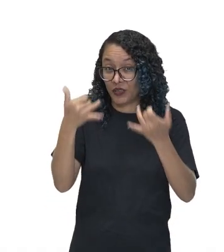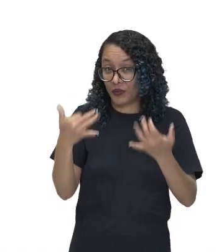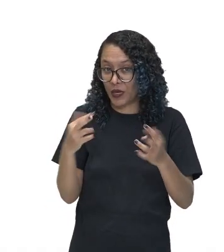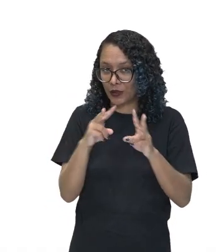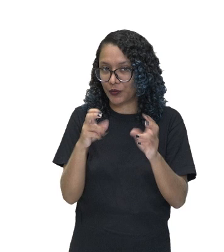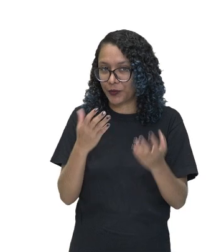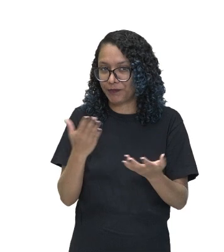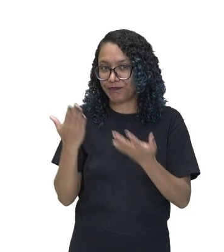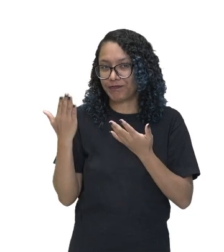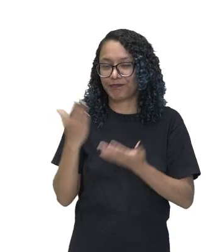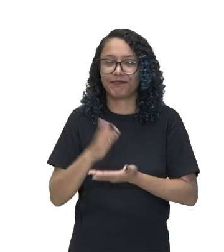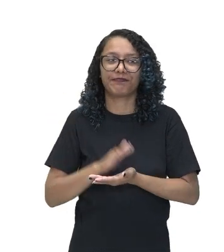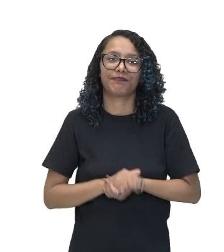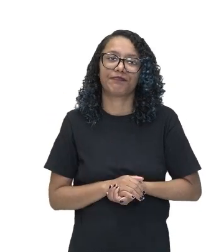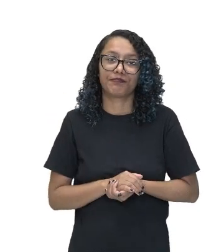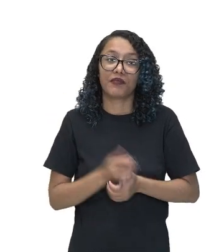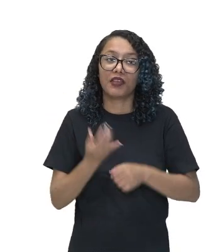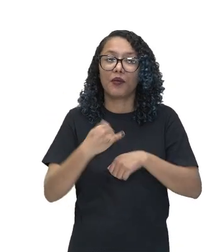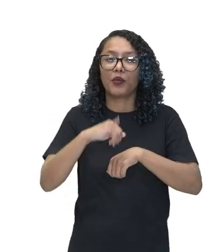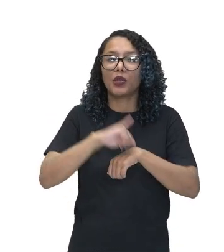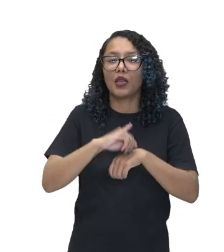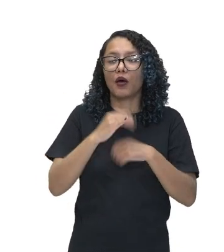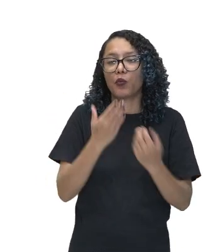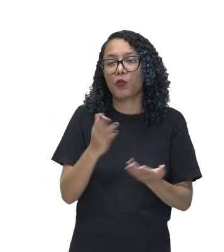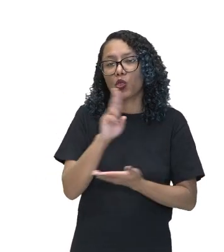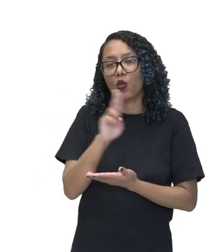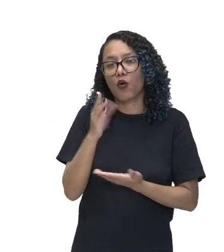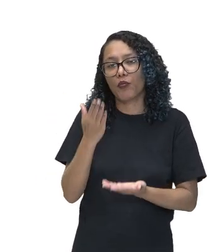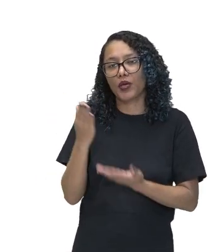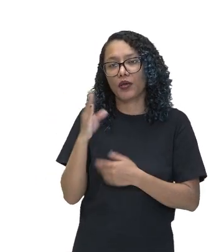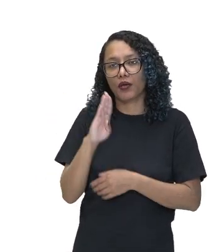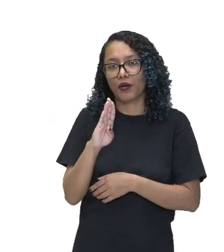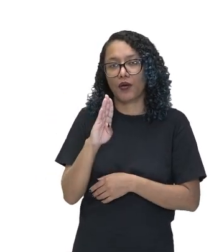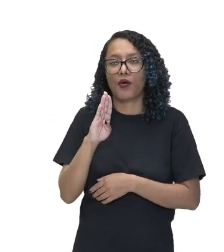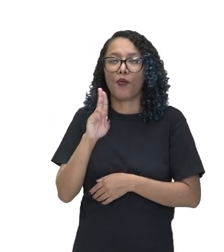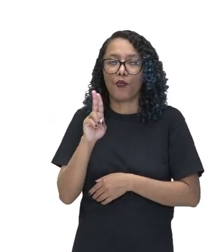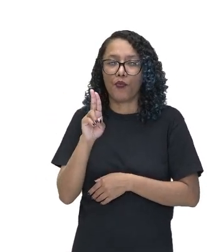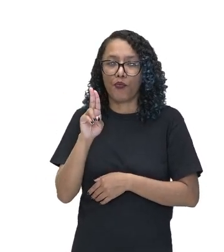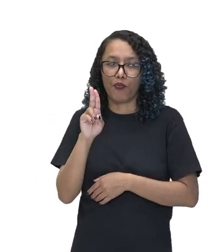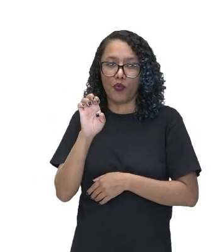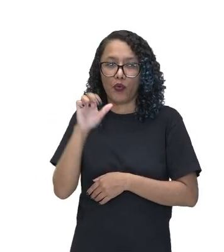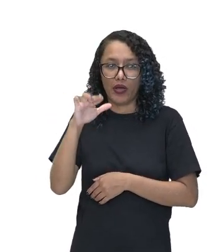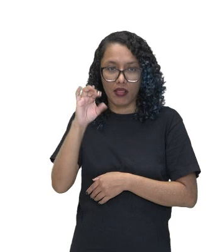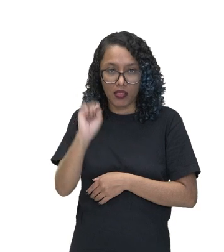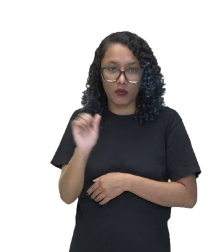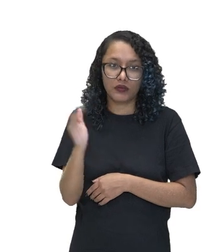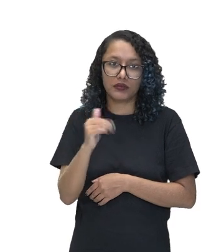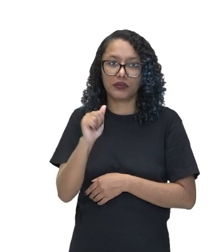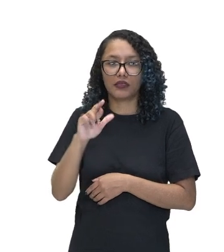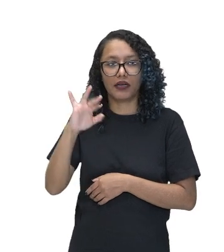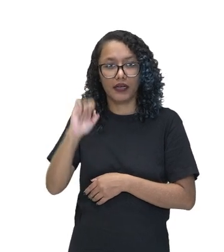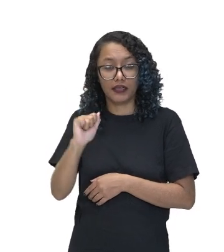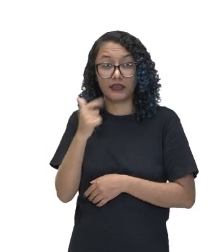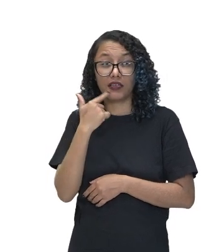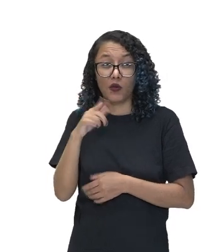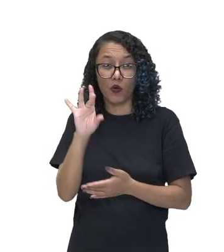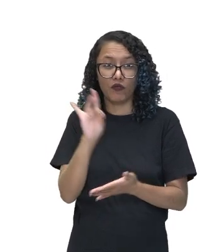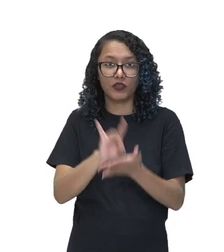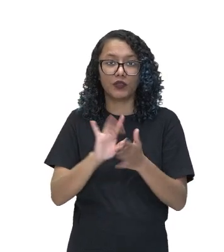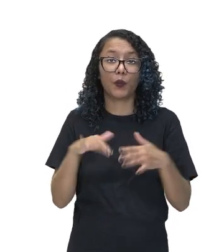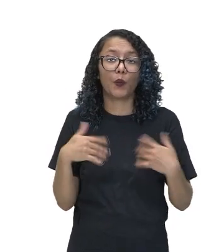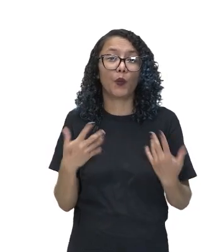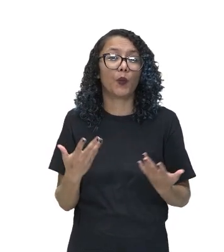a Argentina. A capital da Argentina é Buenos Aires. O idioma oficial